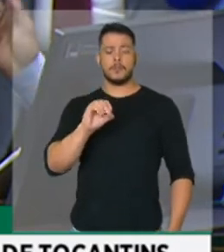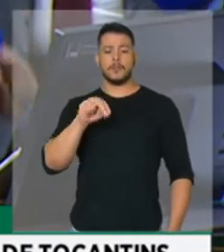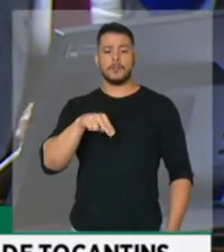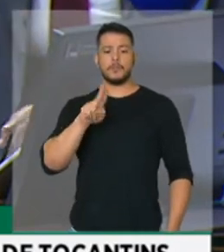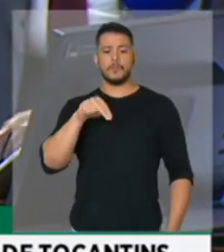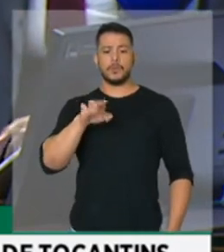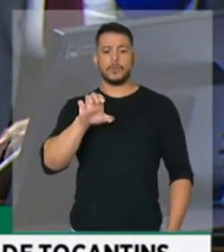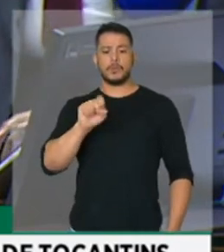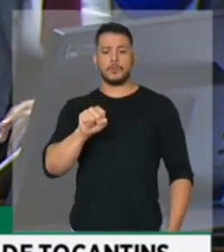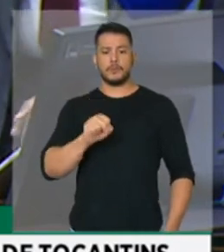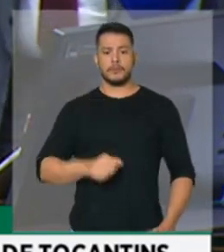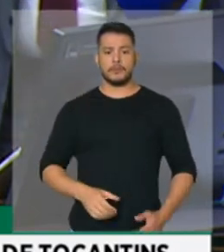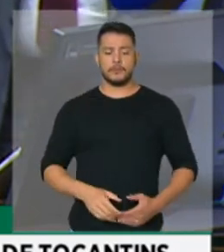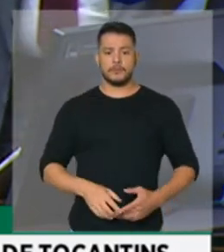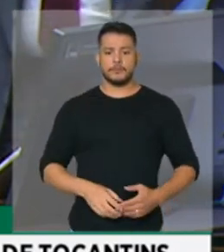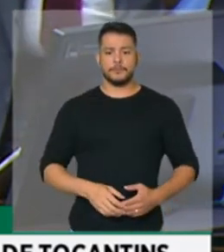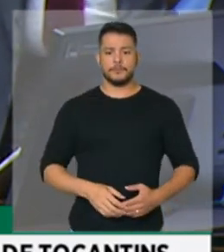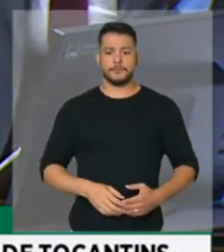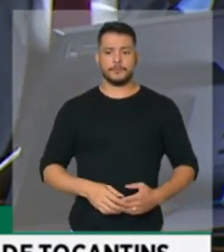Grande gaúcho.